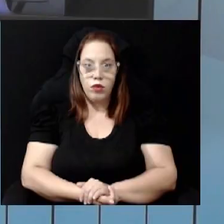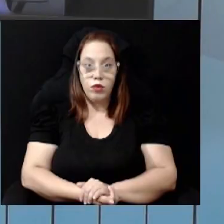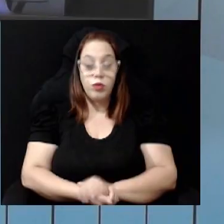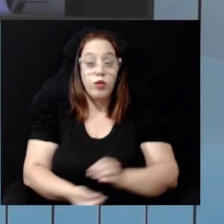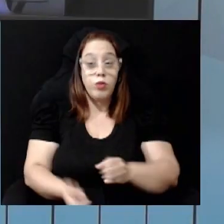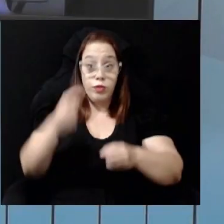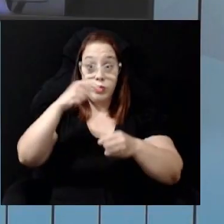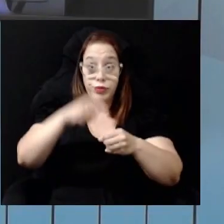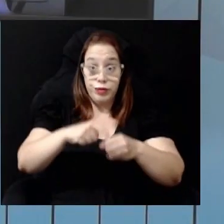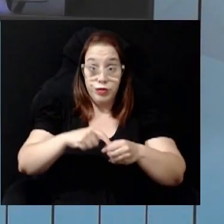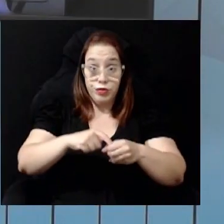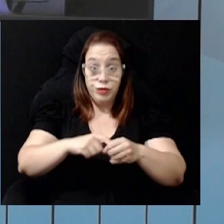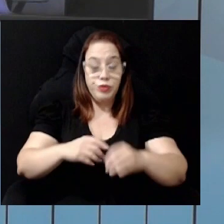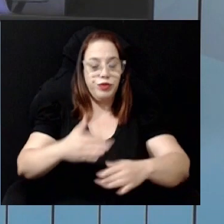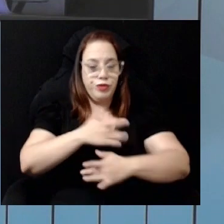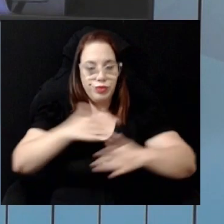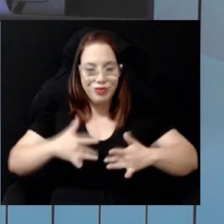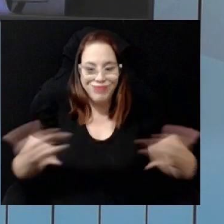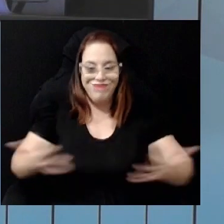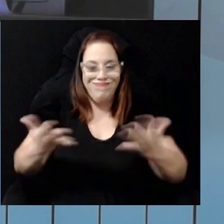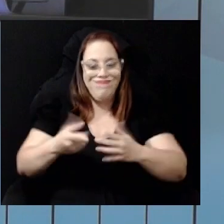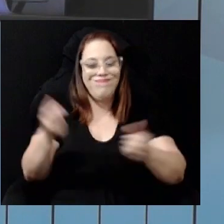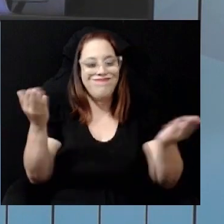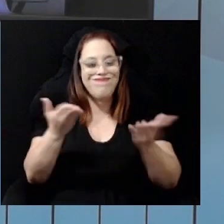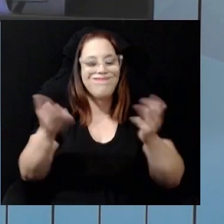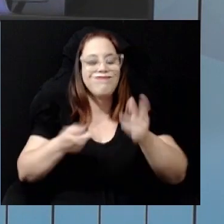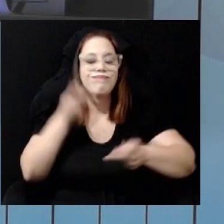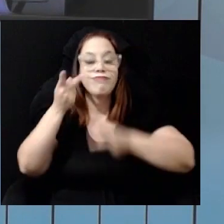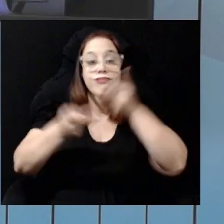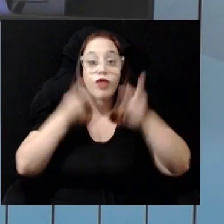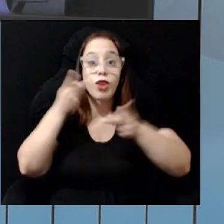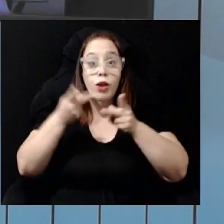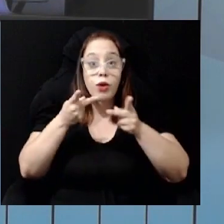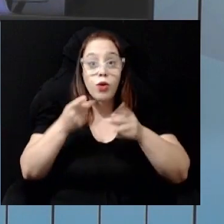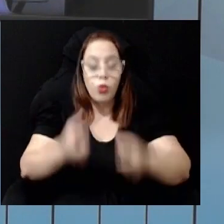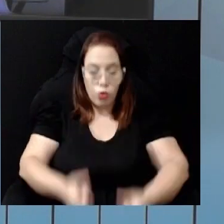Estamos de volta com o Saúde é Vida e hoje falando